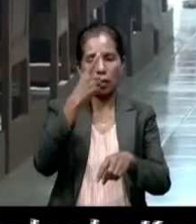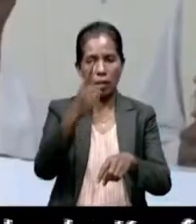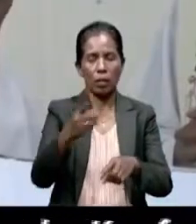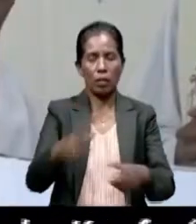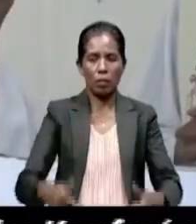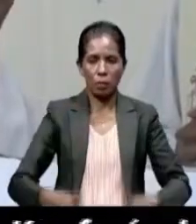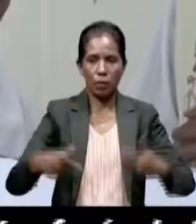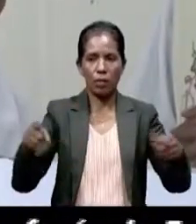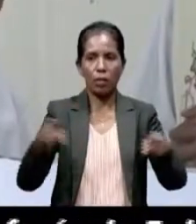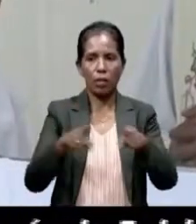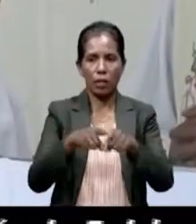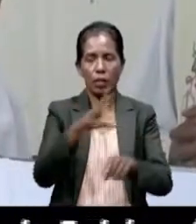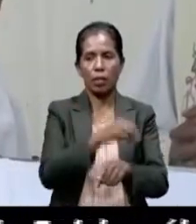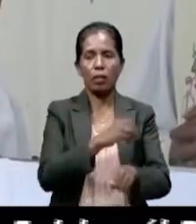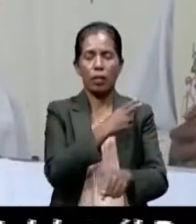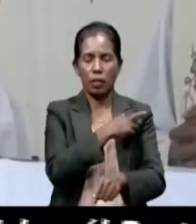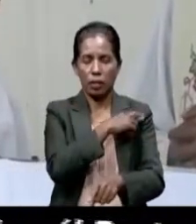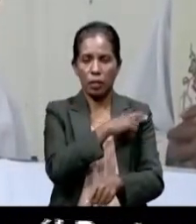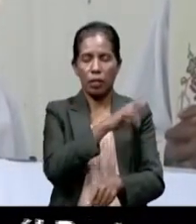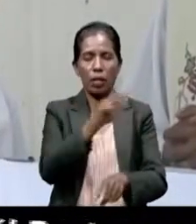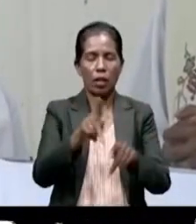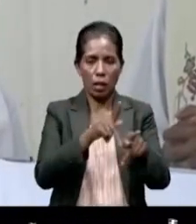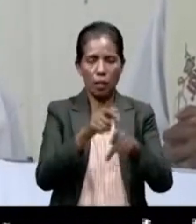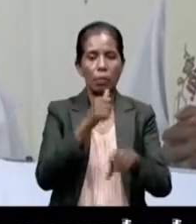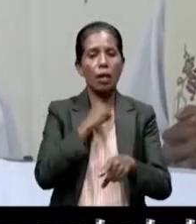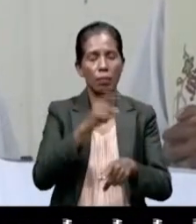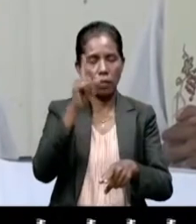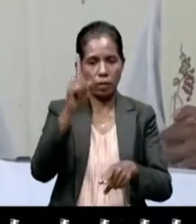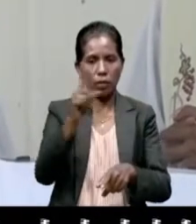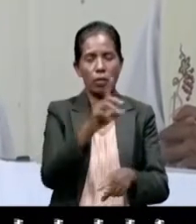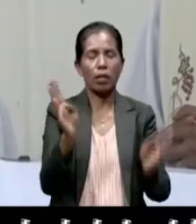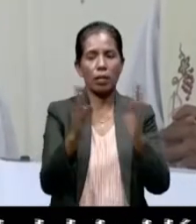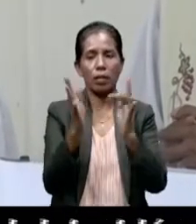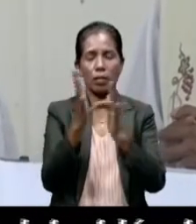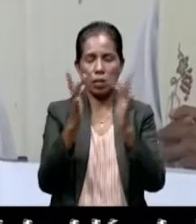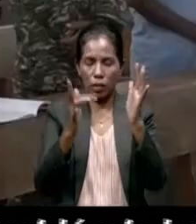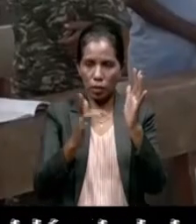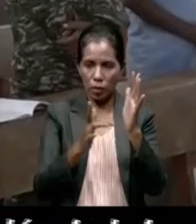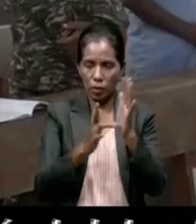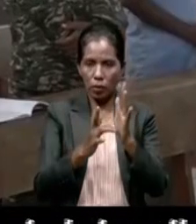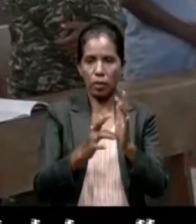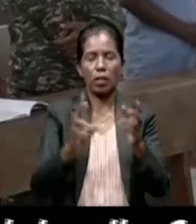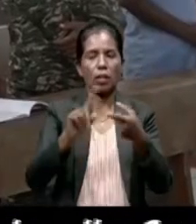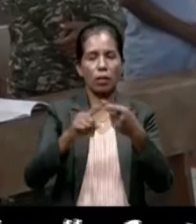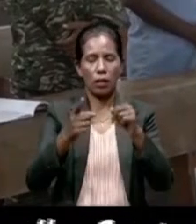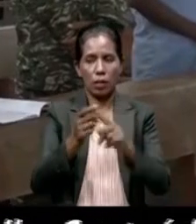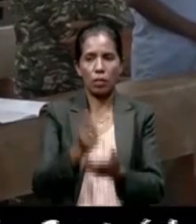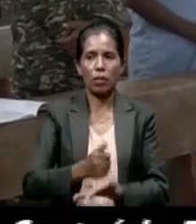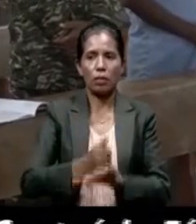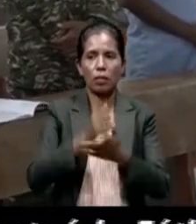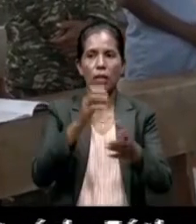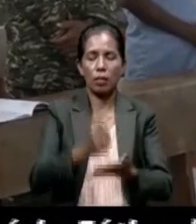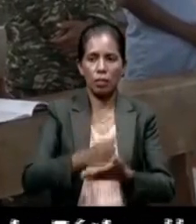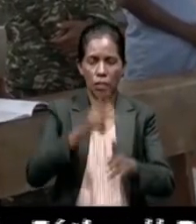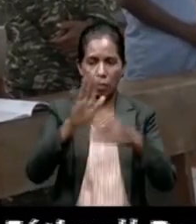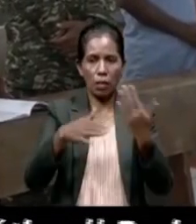nudar religioso no religiosa, nudar ema escolhido ida, odi sai Jesus ni escolante, odi halauknar servi ema barat no